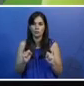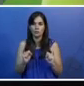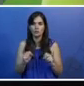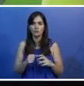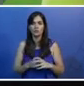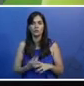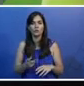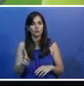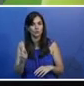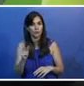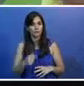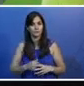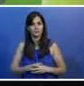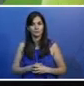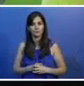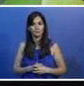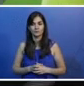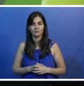Prossigamos.